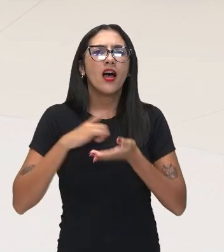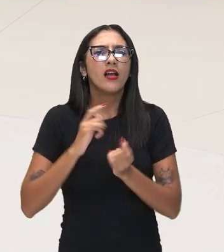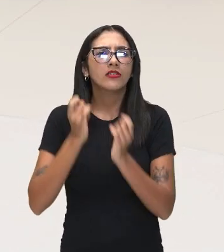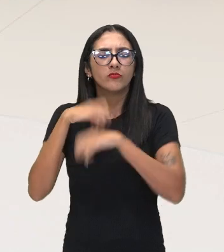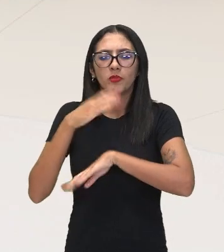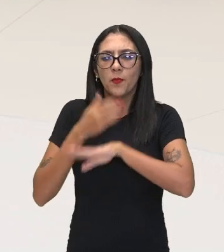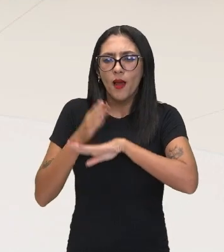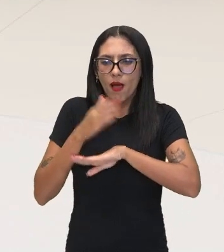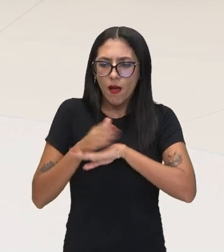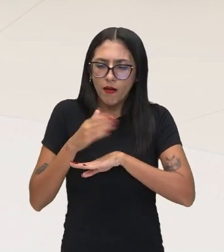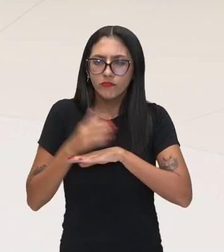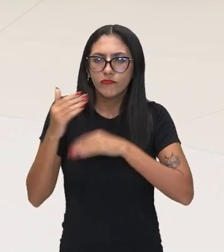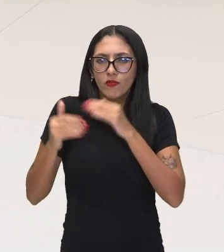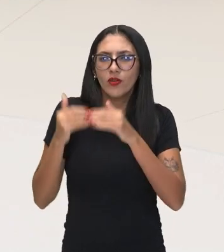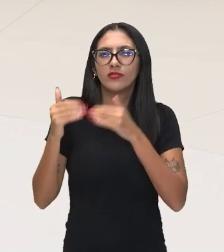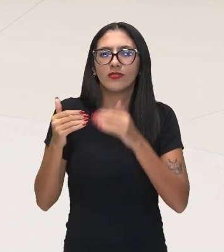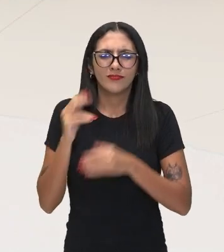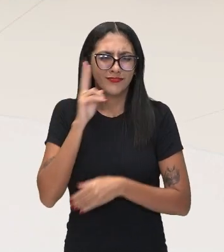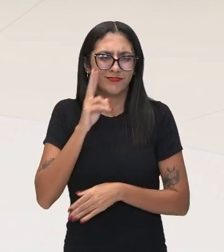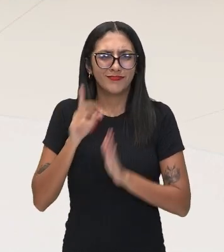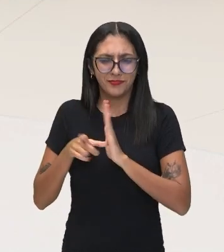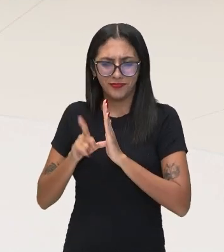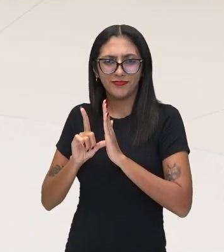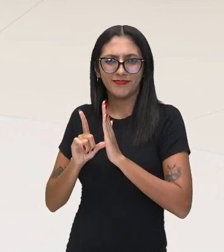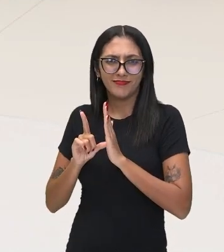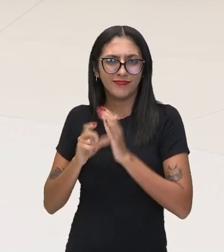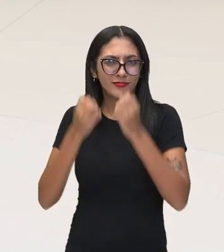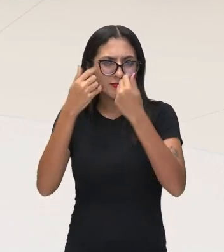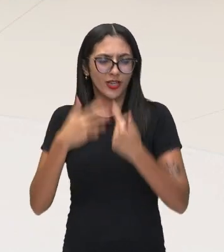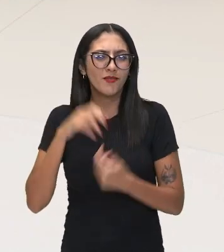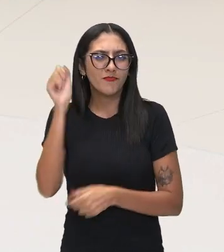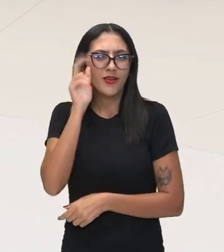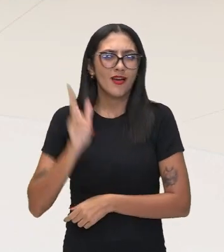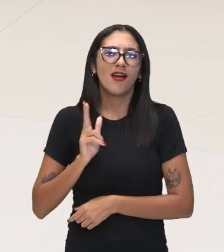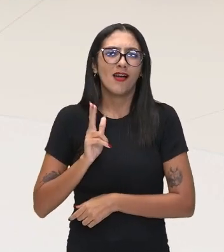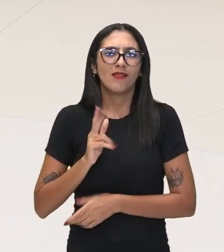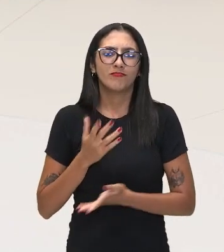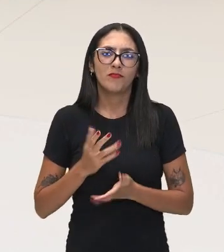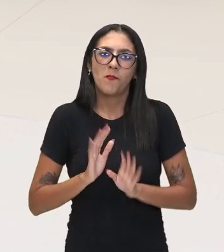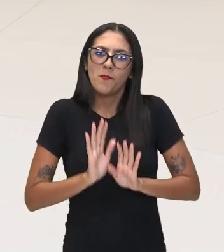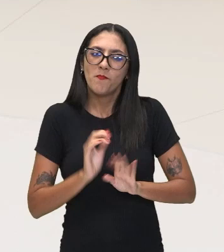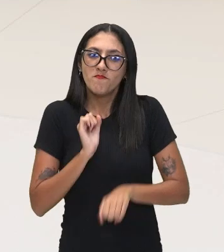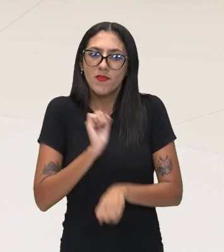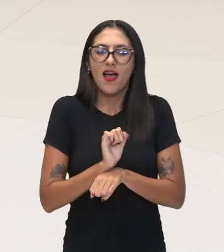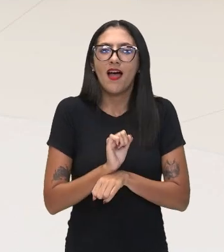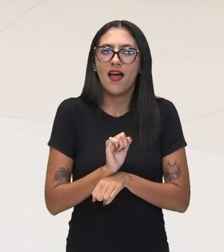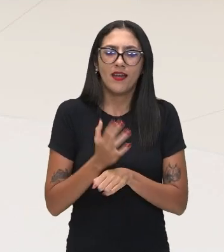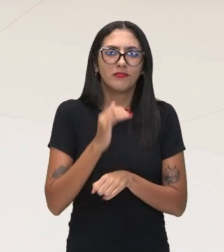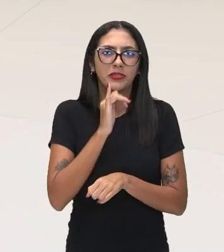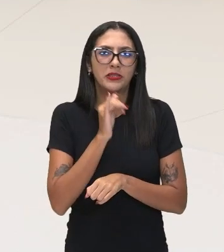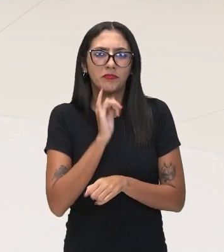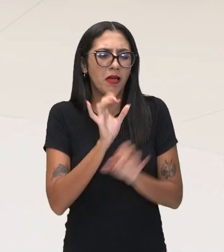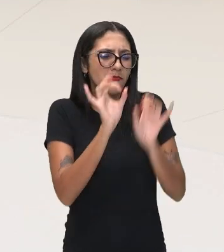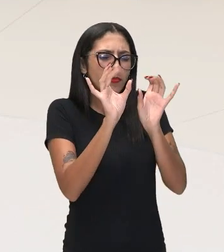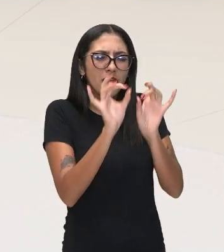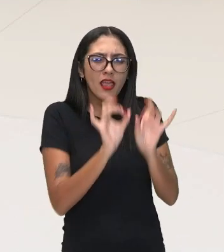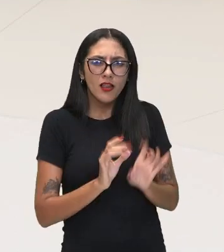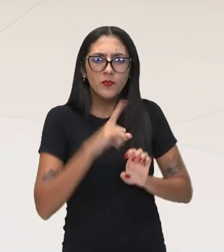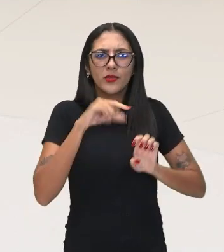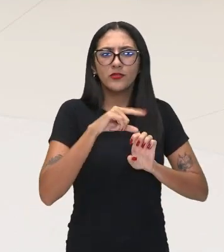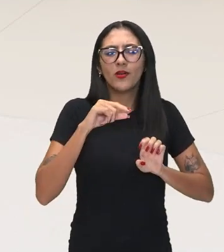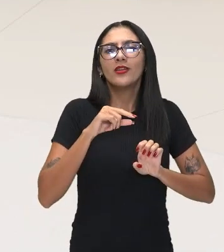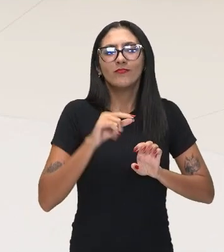de falar para vocês sobre a criatividade. Então, assim, vamos parar com o romantismo, né? Vamos deixar de romantizar o empreendedorismo e realmente